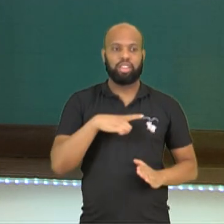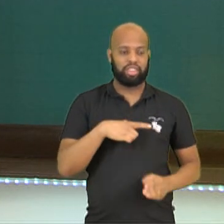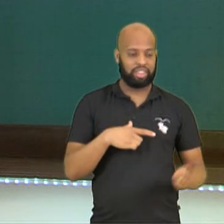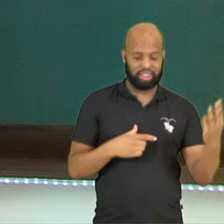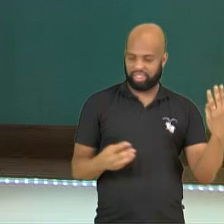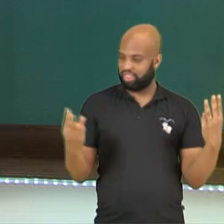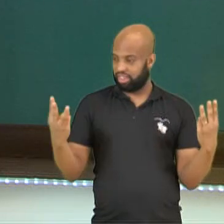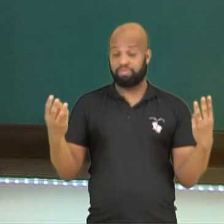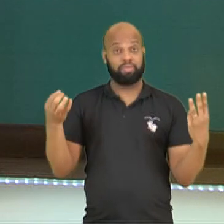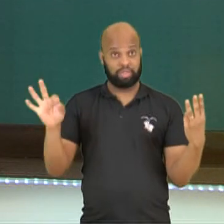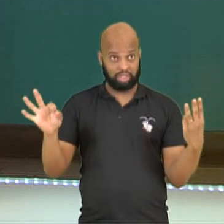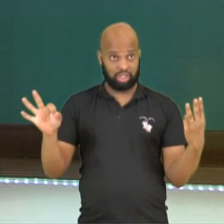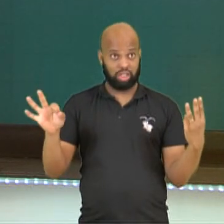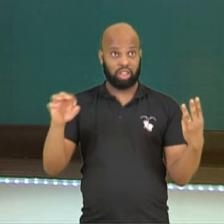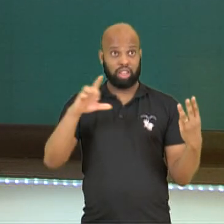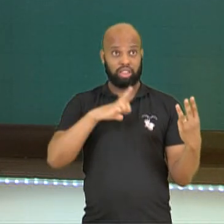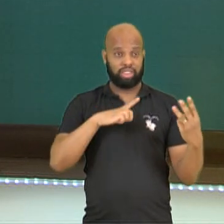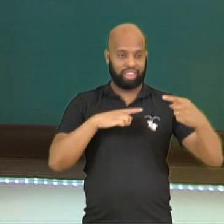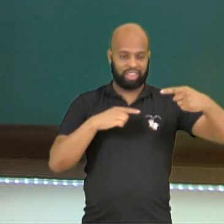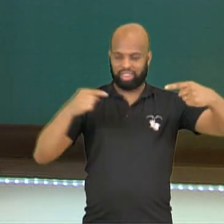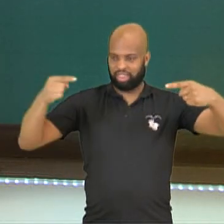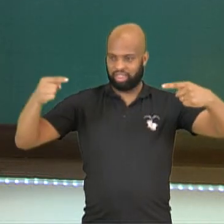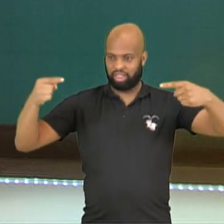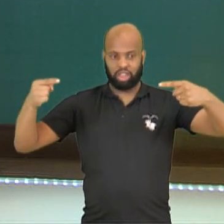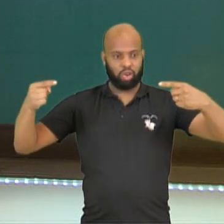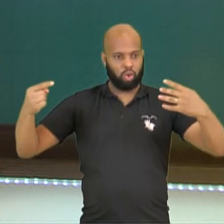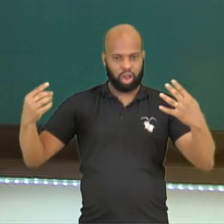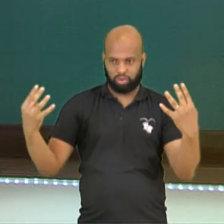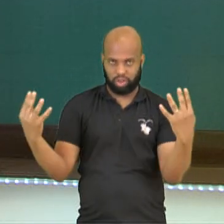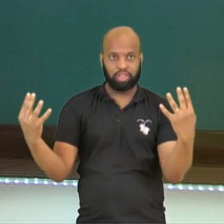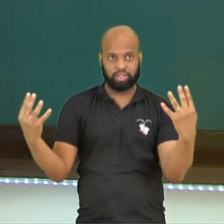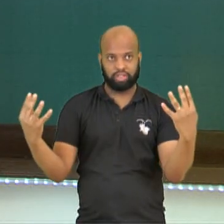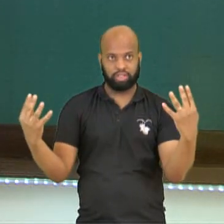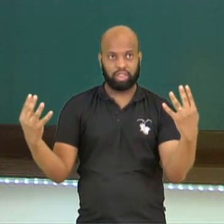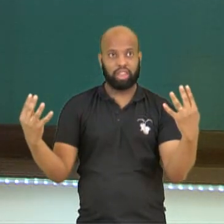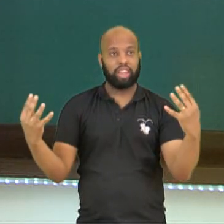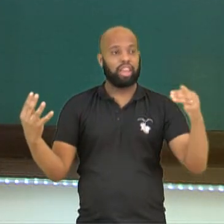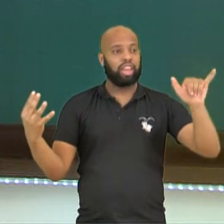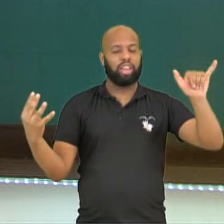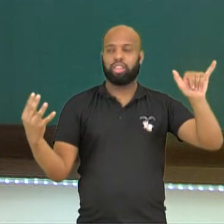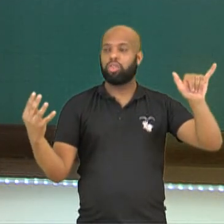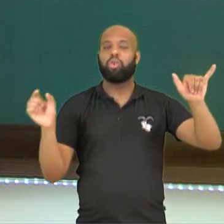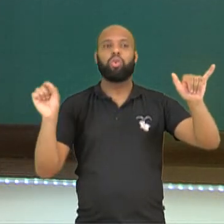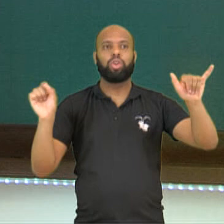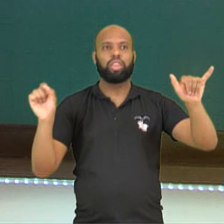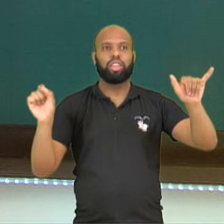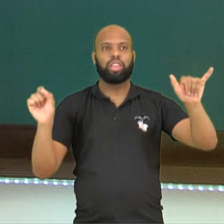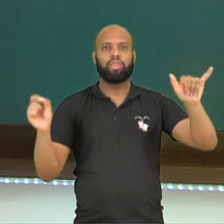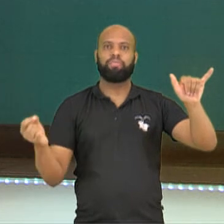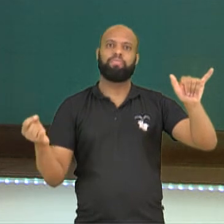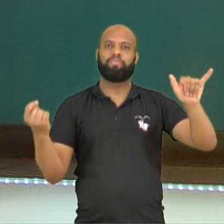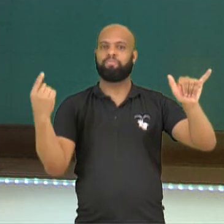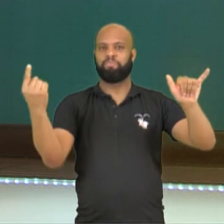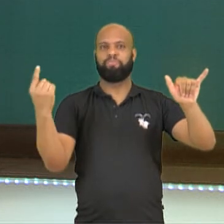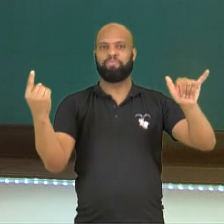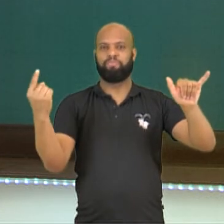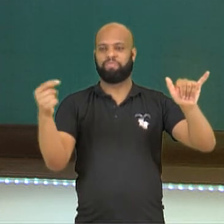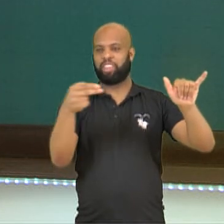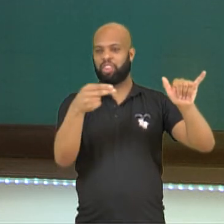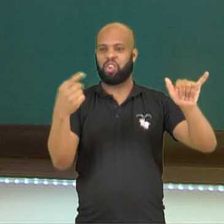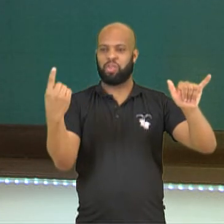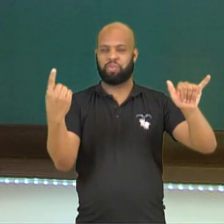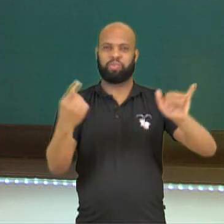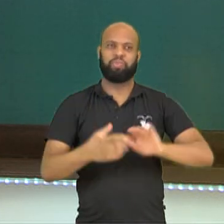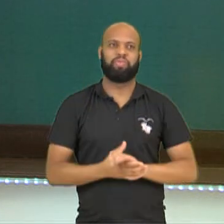3, denominador 4. Portanto, quanto tem que ser o y? Ele tem que ser 1,